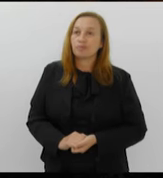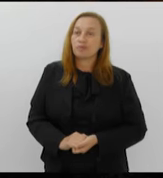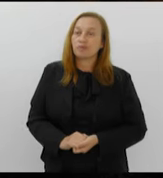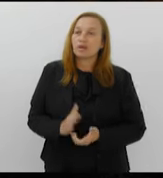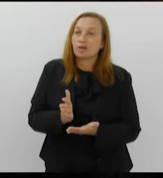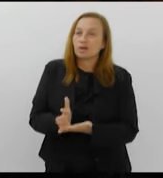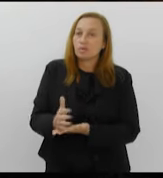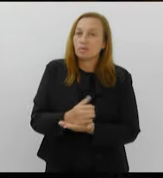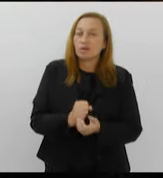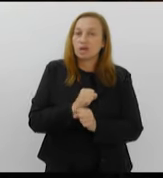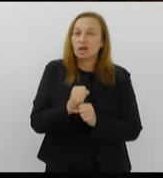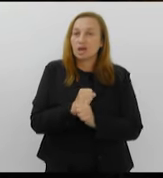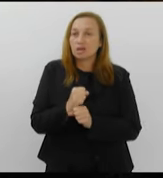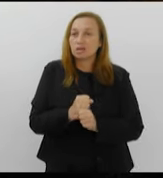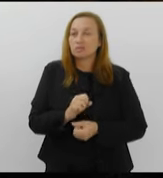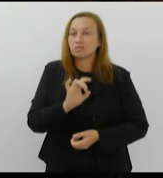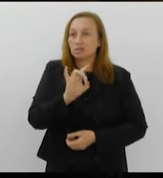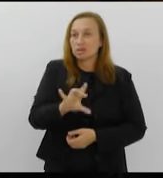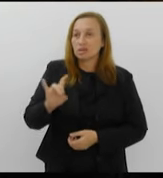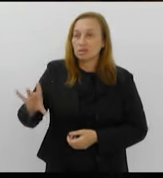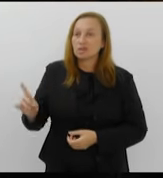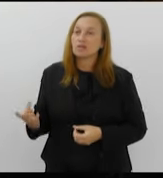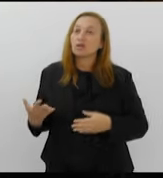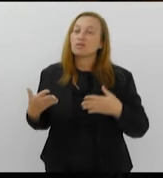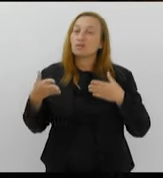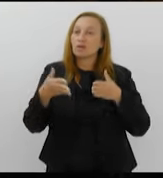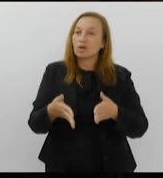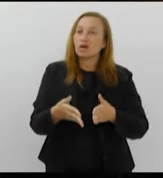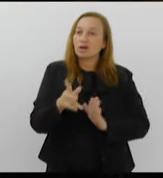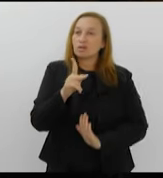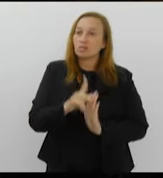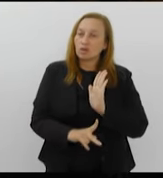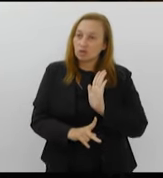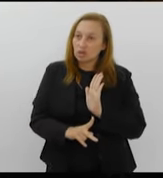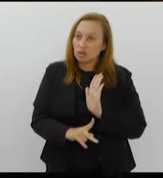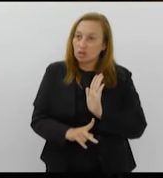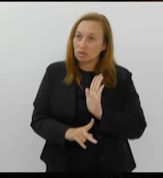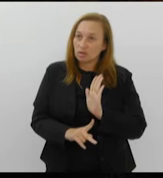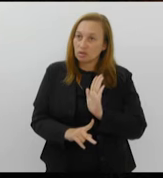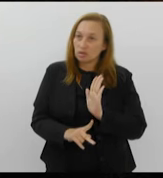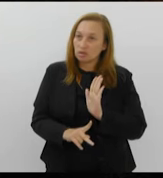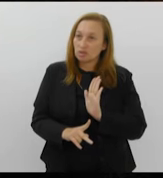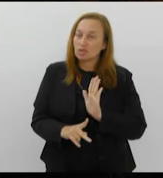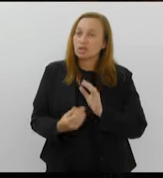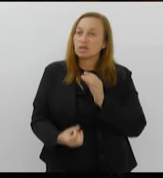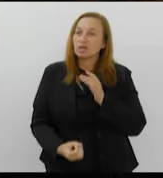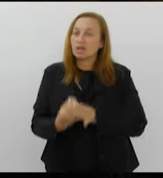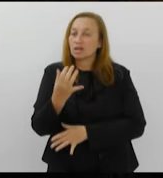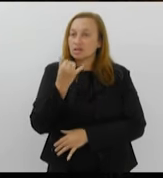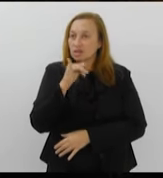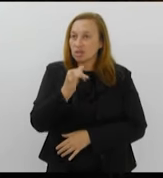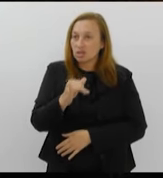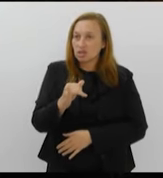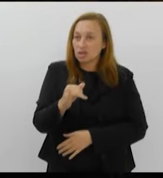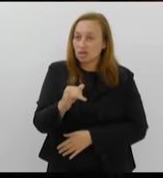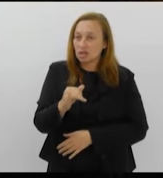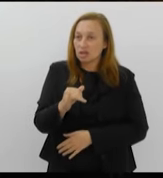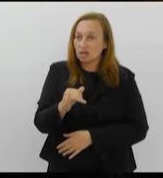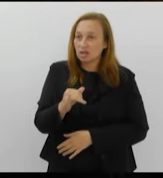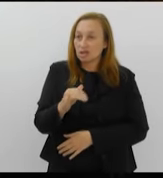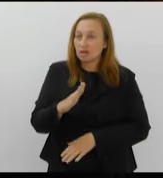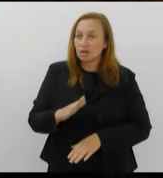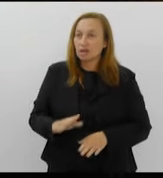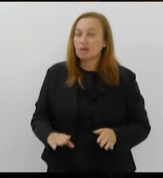apurado a cada ano seja voltado para projetos de geração de energia elétrica com fontes renováveis de baixo impacto